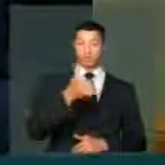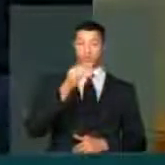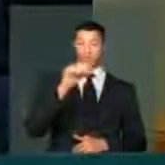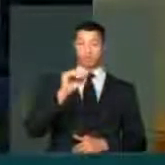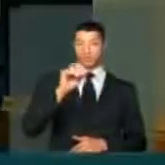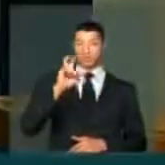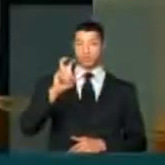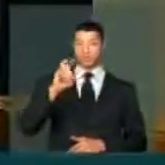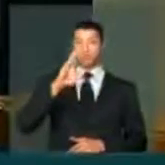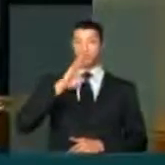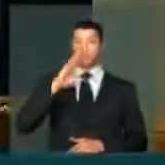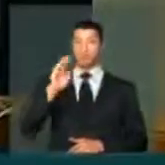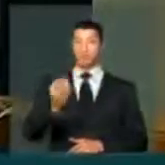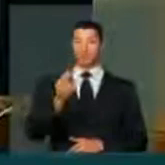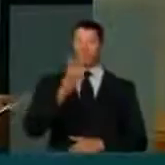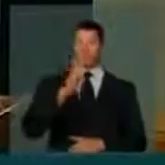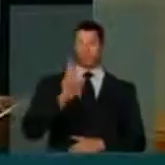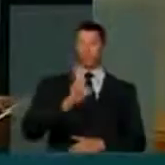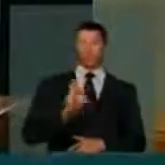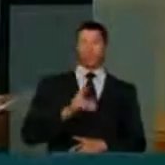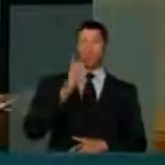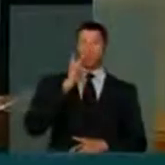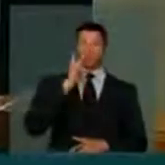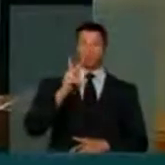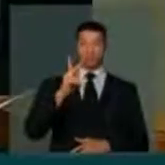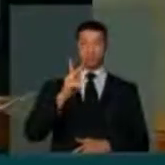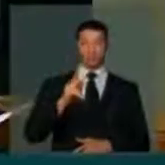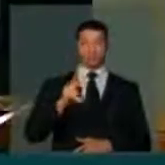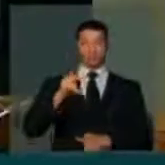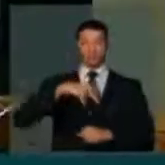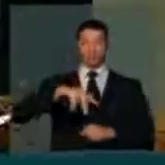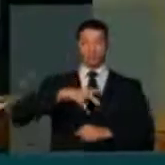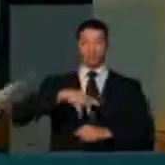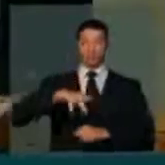105 bilhões de reais para o